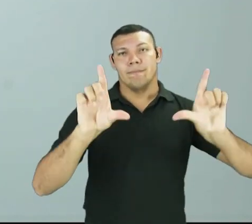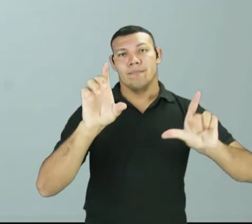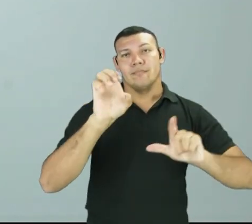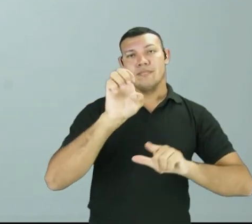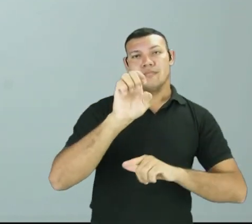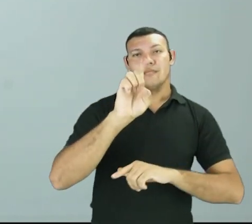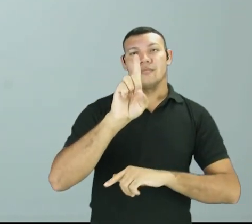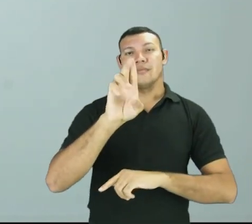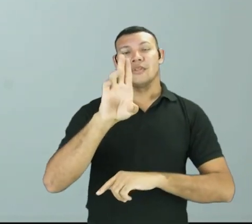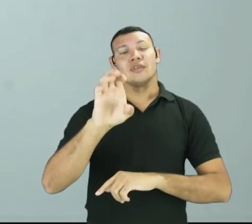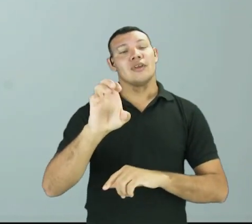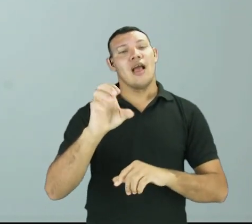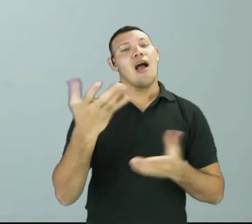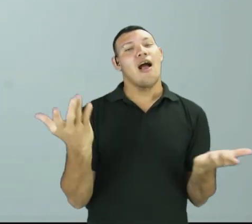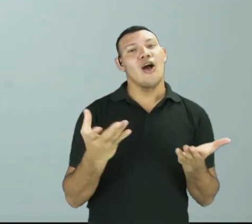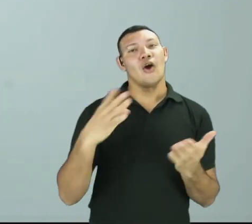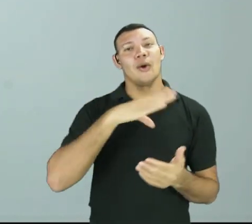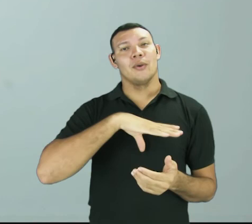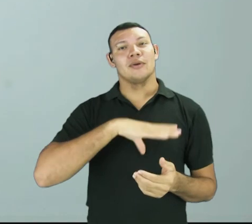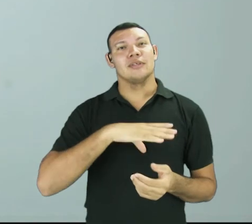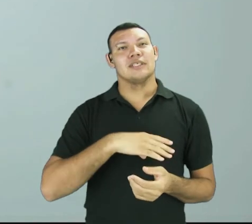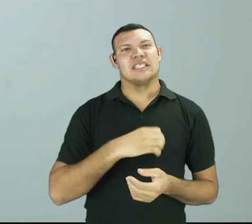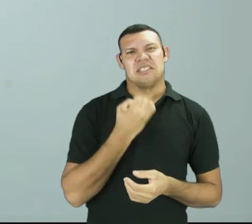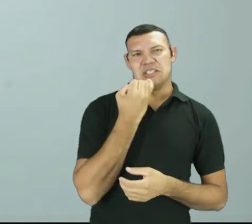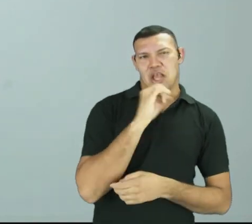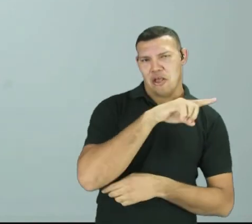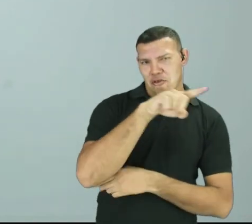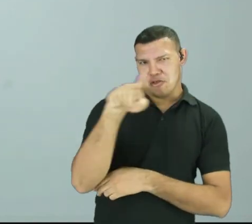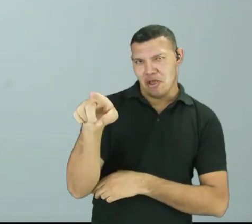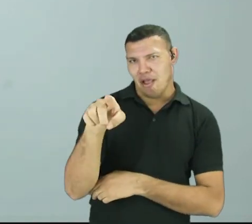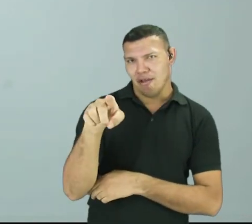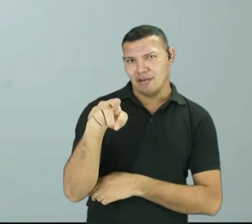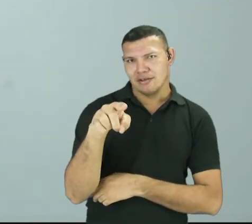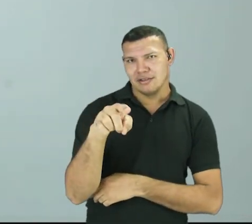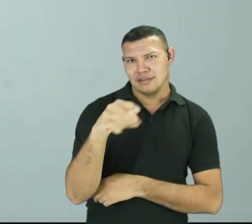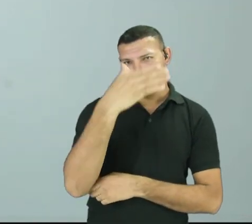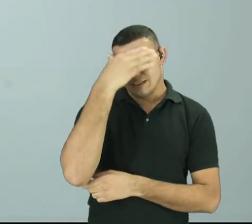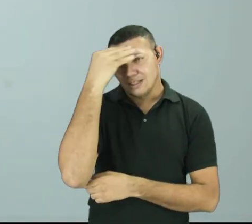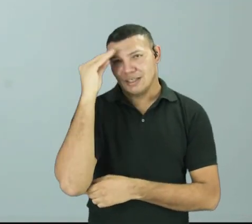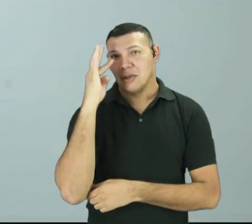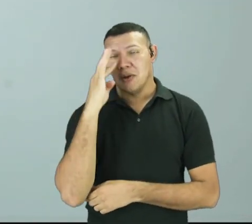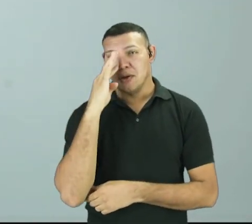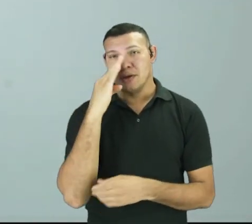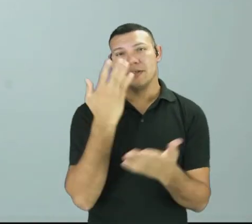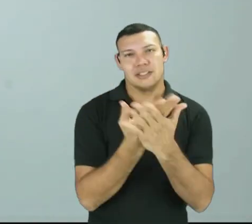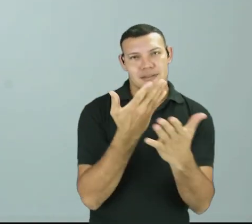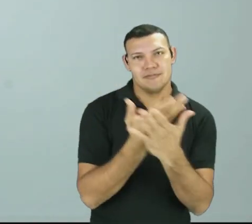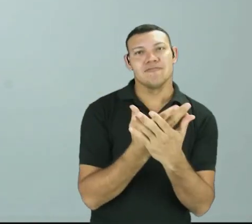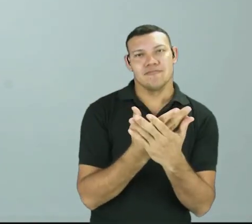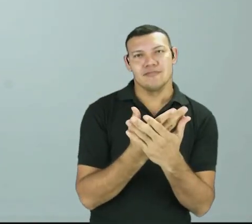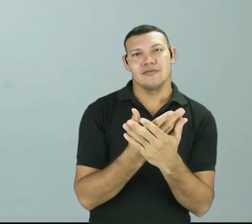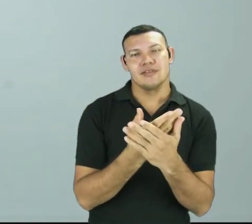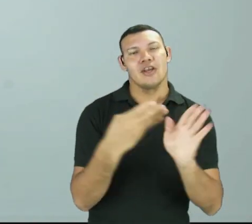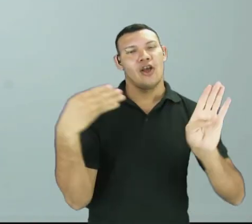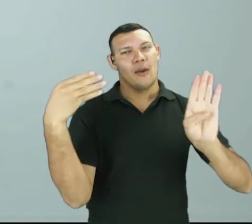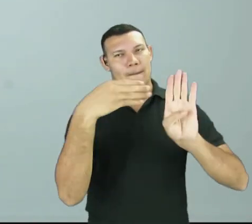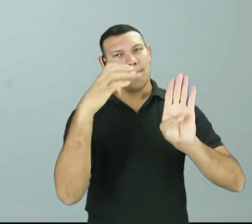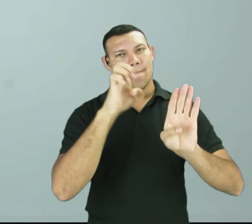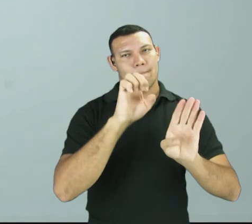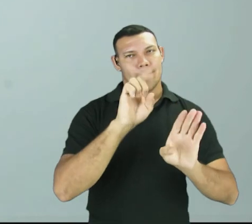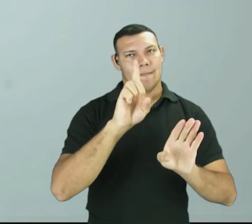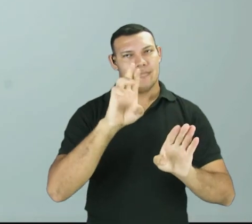finalizar nuestra clase, les tengo que decir que aquellos que han perdido alguna clase, por favor, temos